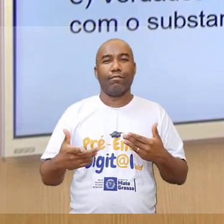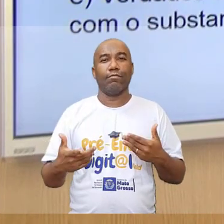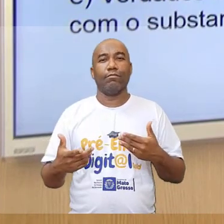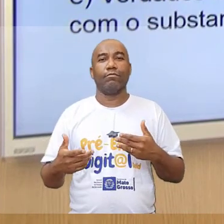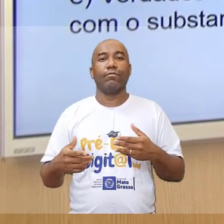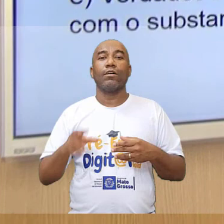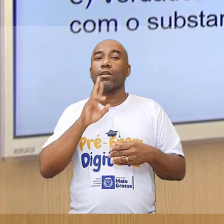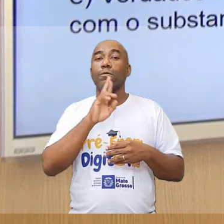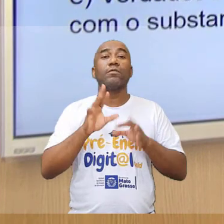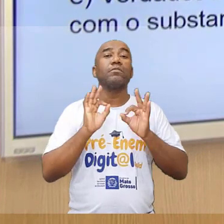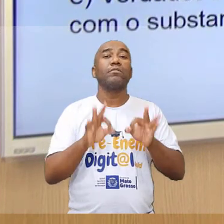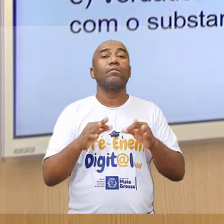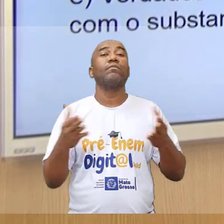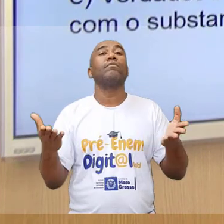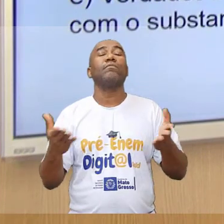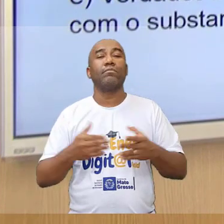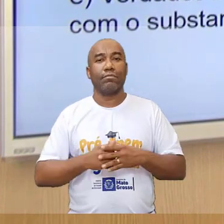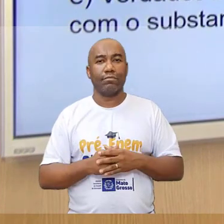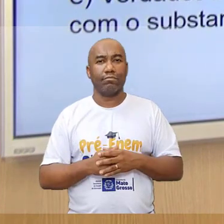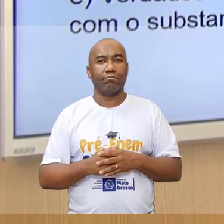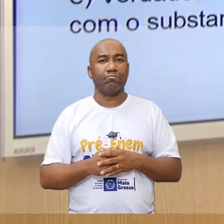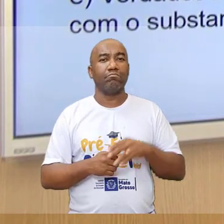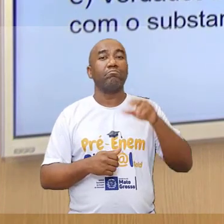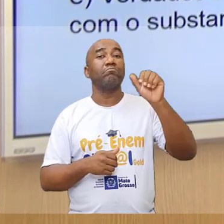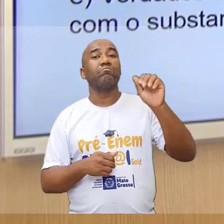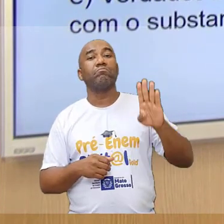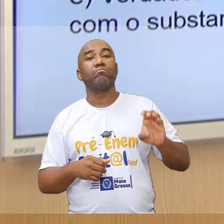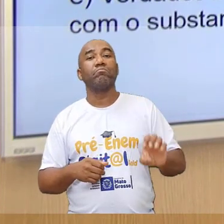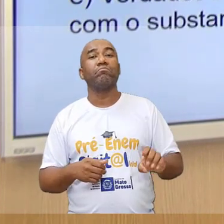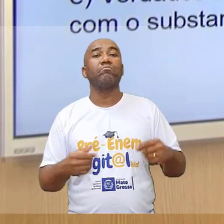Qual a alternativa? Vamos lá?